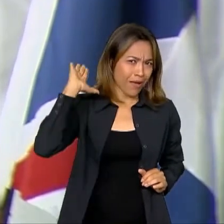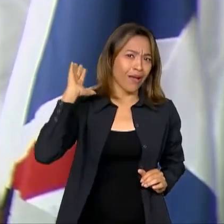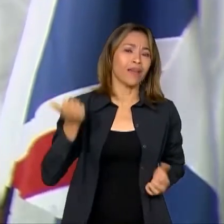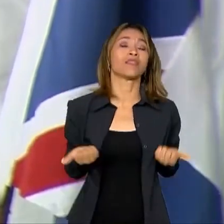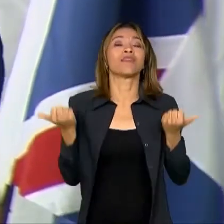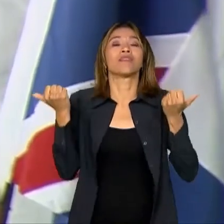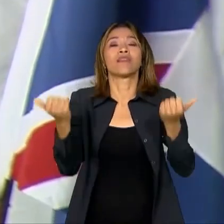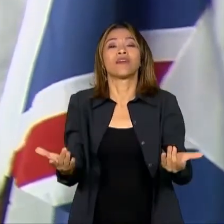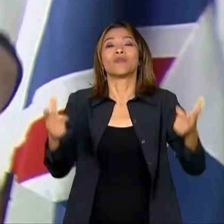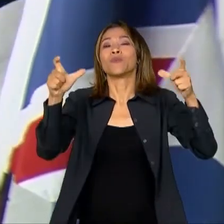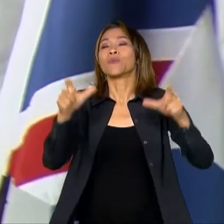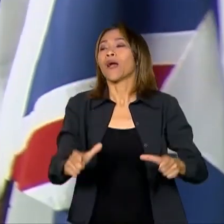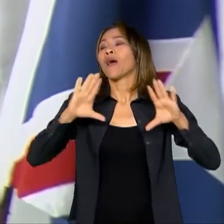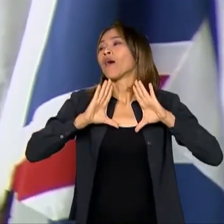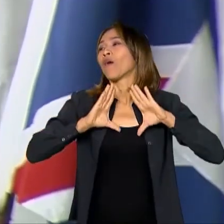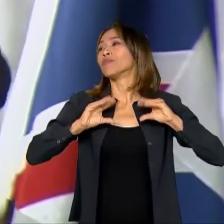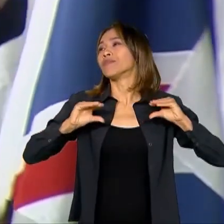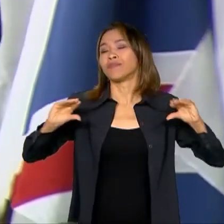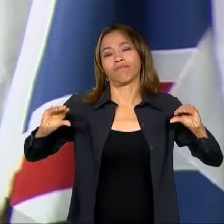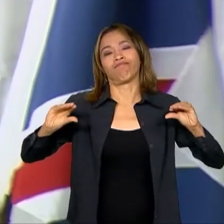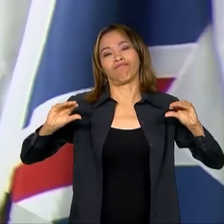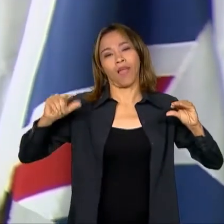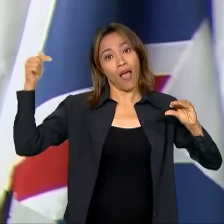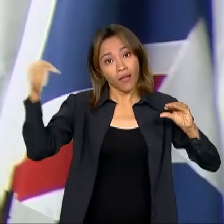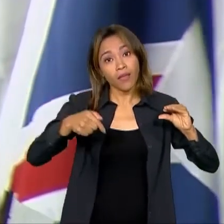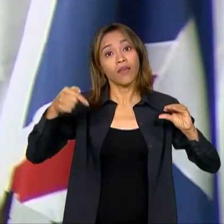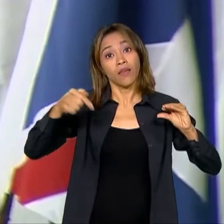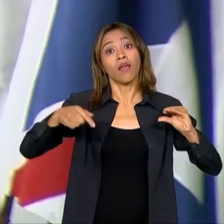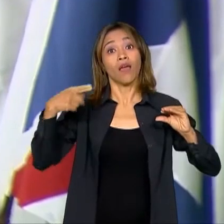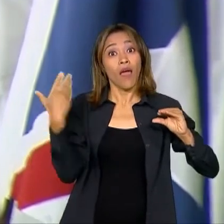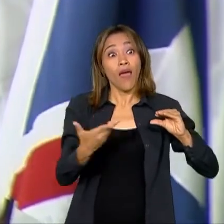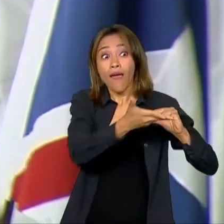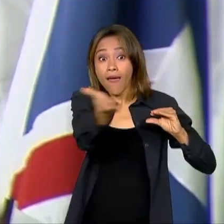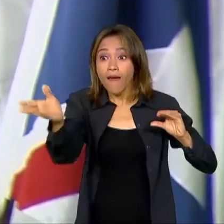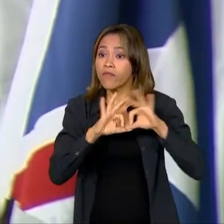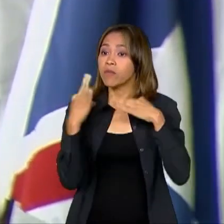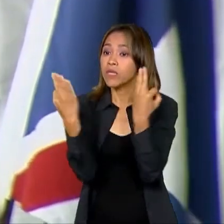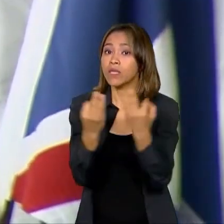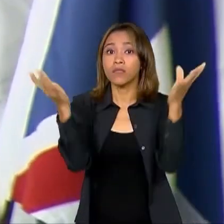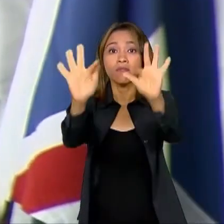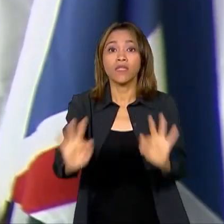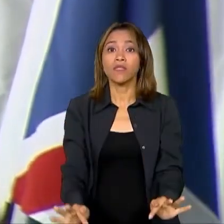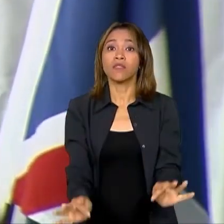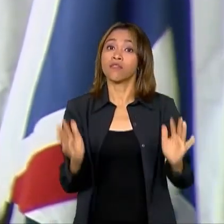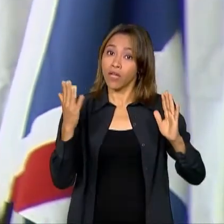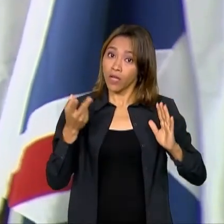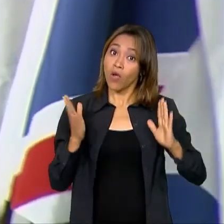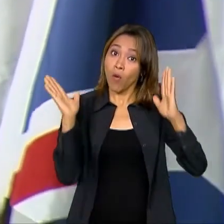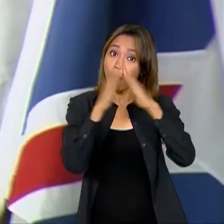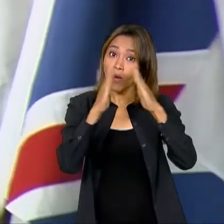um lar. Aqui são famílias felizes que passam a morar daqui por diante. Depois